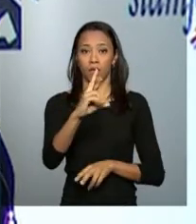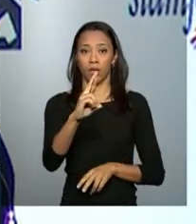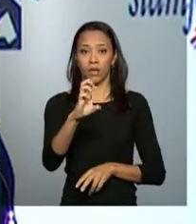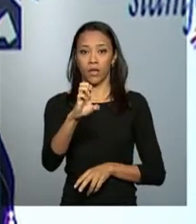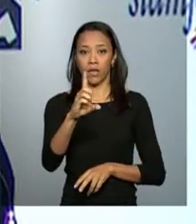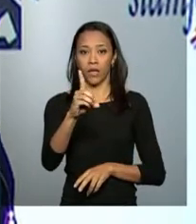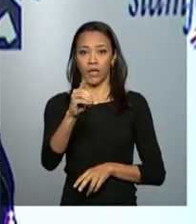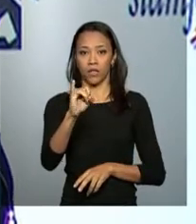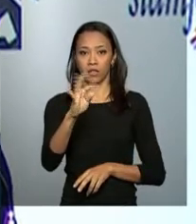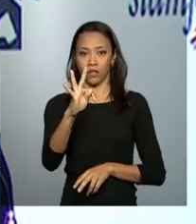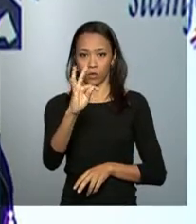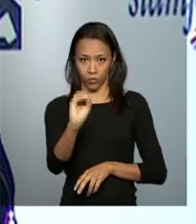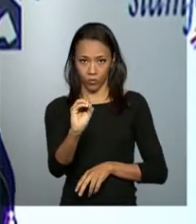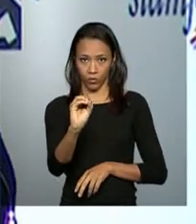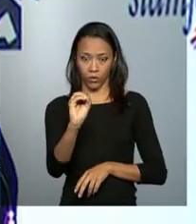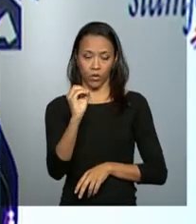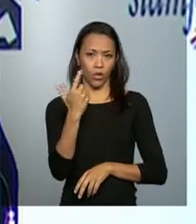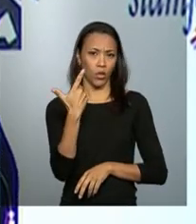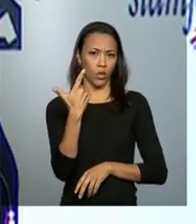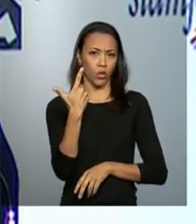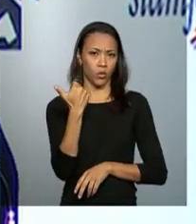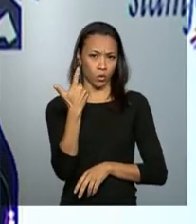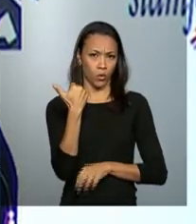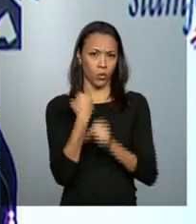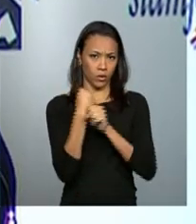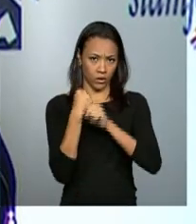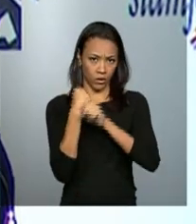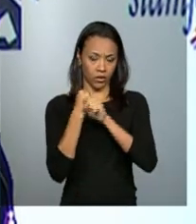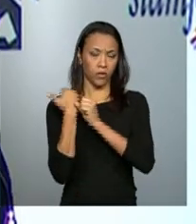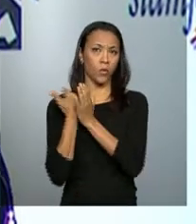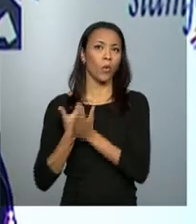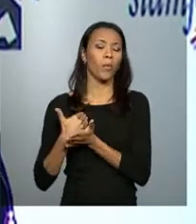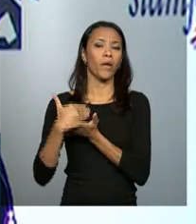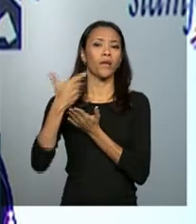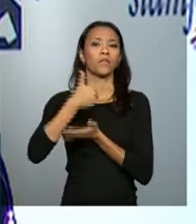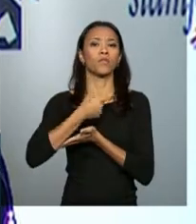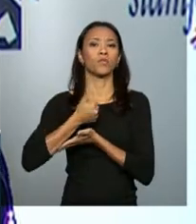anos, a começar de 2003,